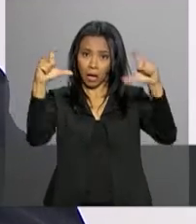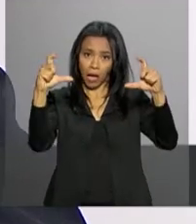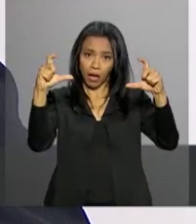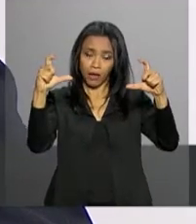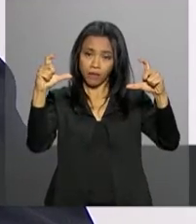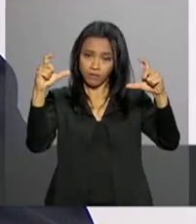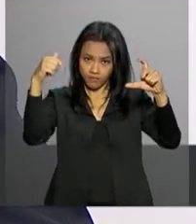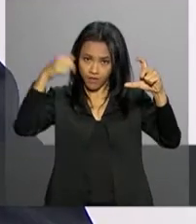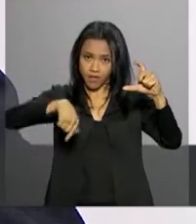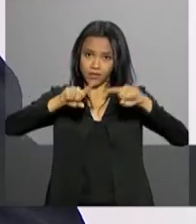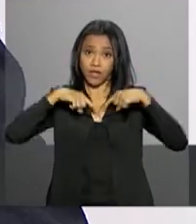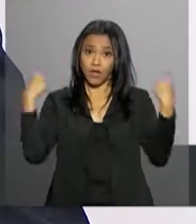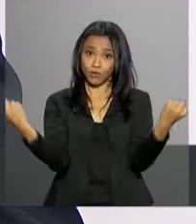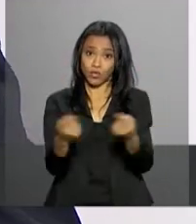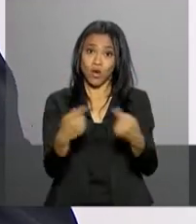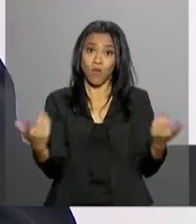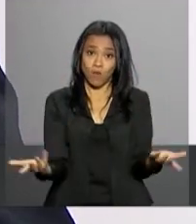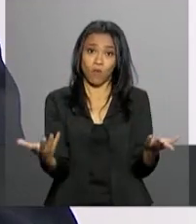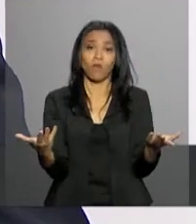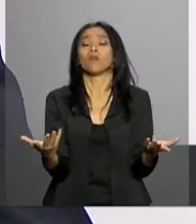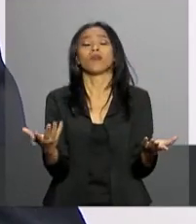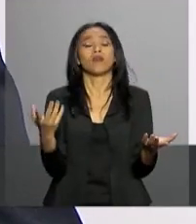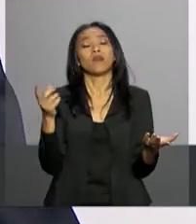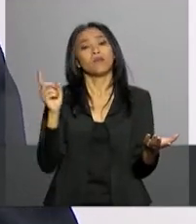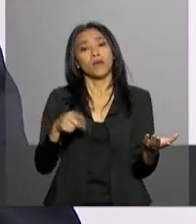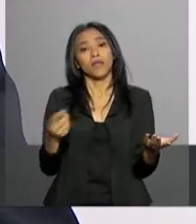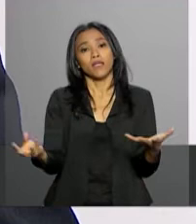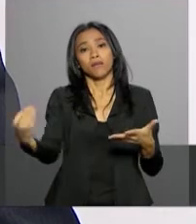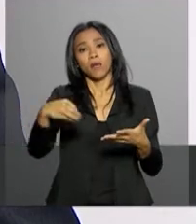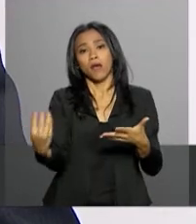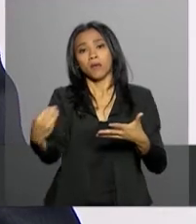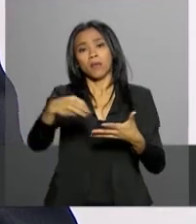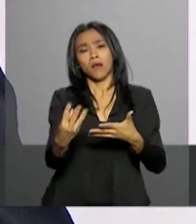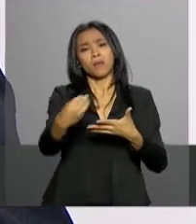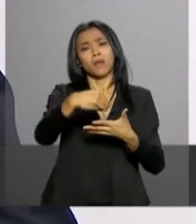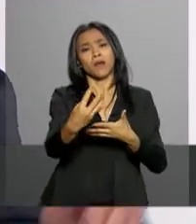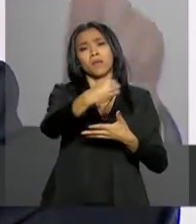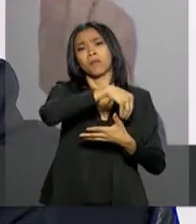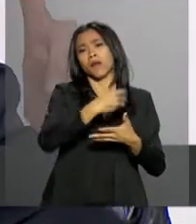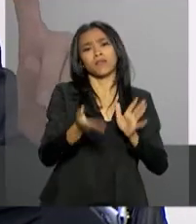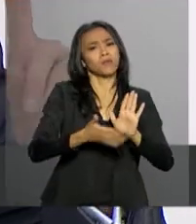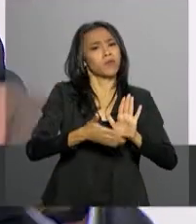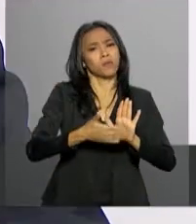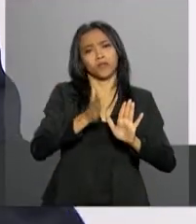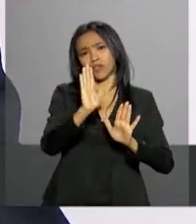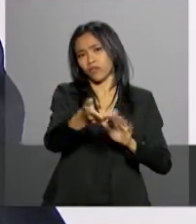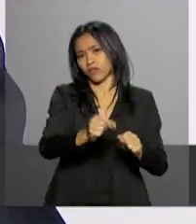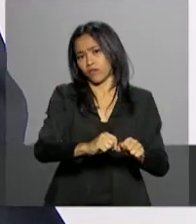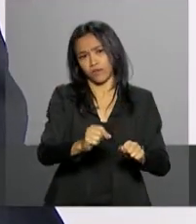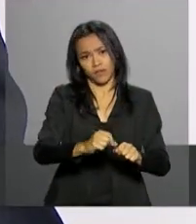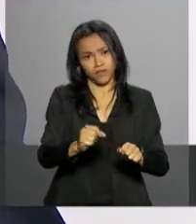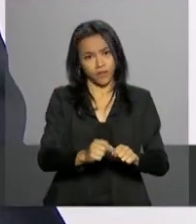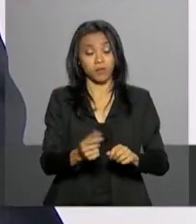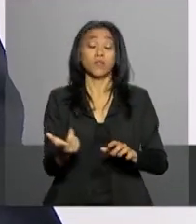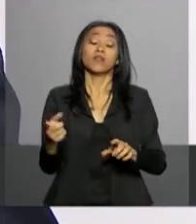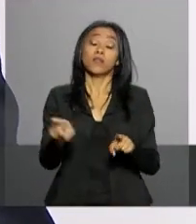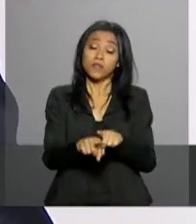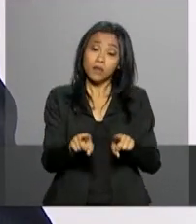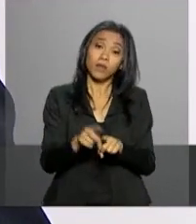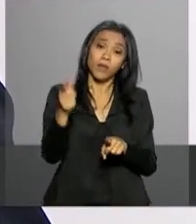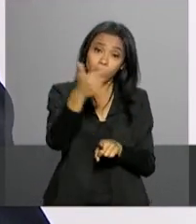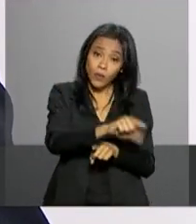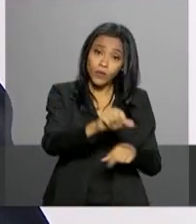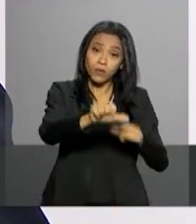cerimônia porque ela se a copa a todas essas modernidades que nós fizemos sem esquecer a modernização do sistema